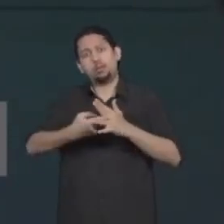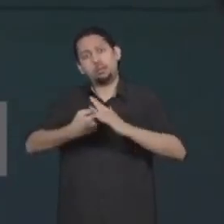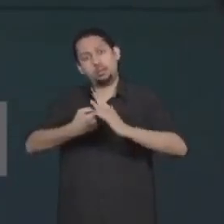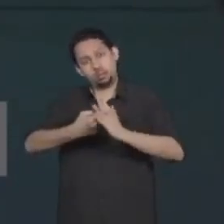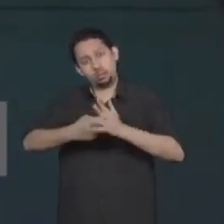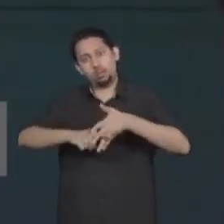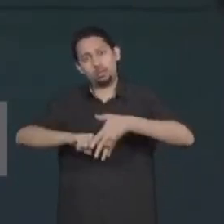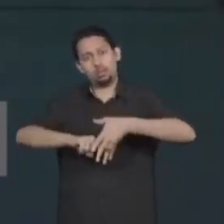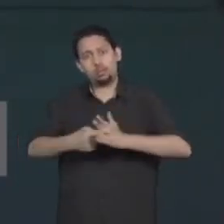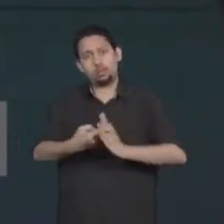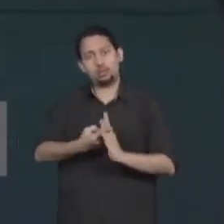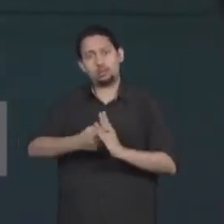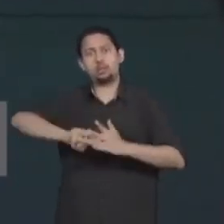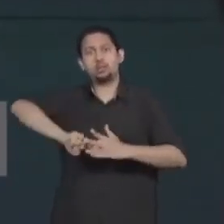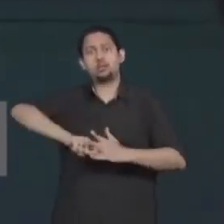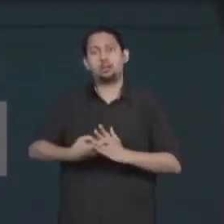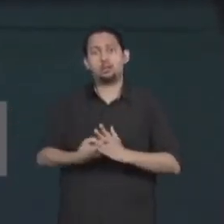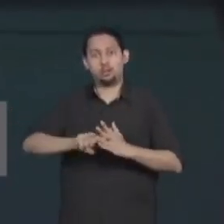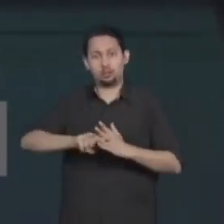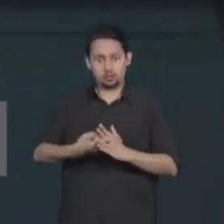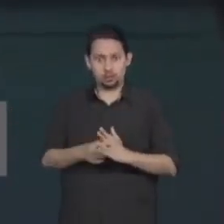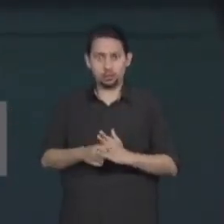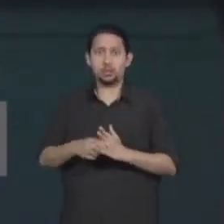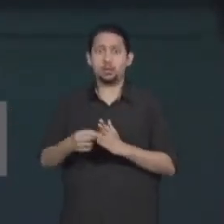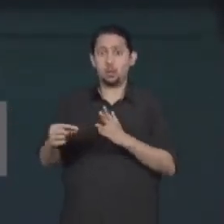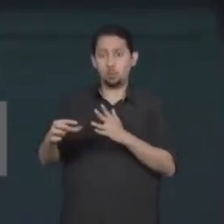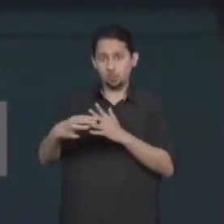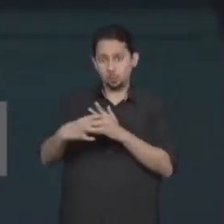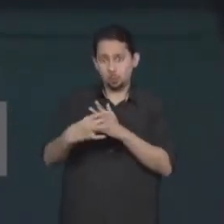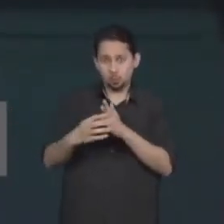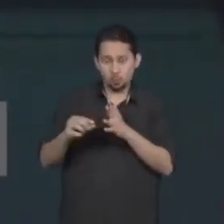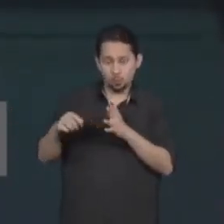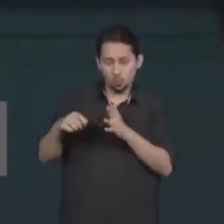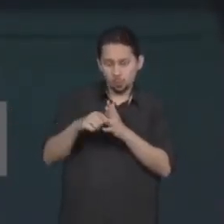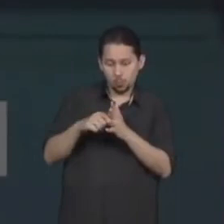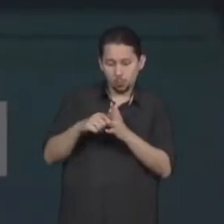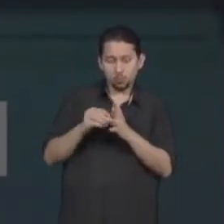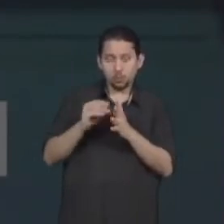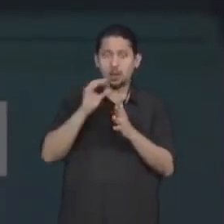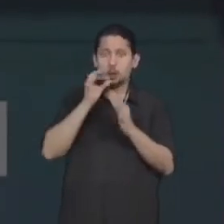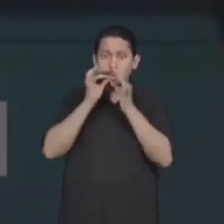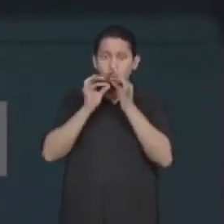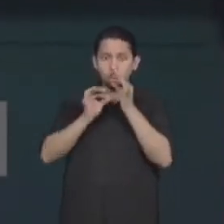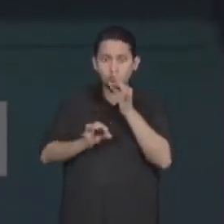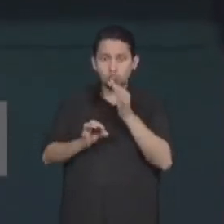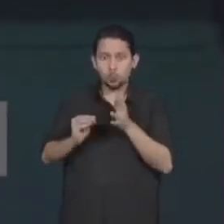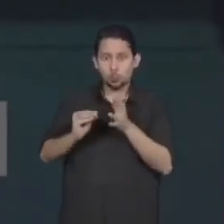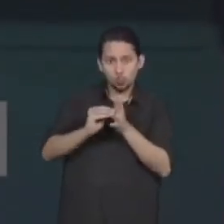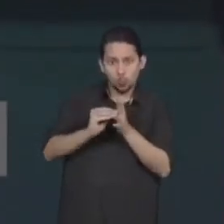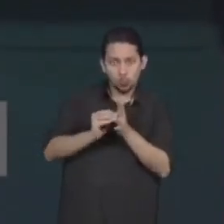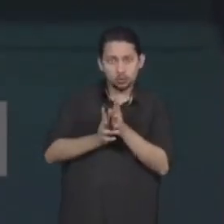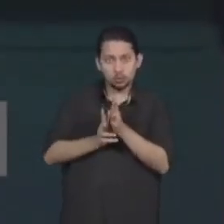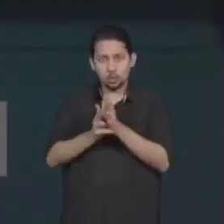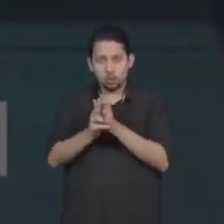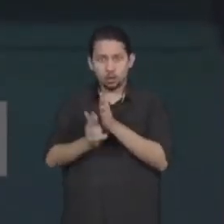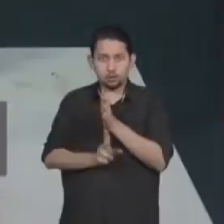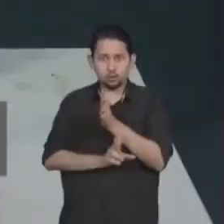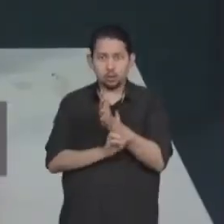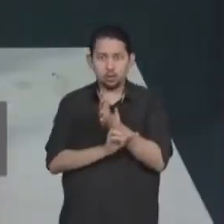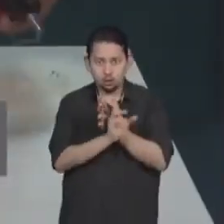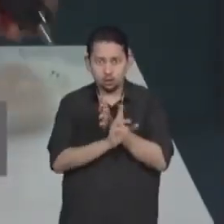furos, vai cortar com a tesoura, o pedacinho vai ficar ali e você vai passar cola para deixar ele